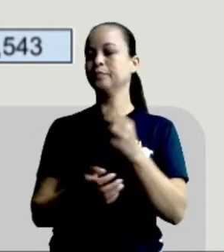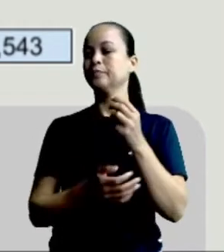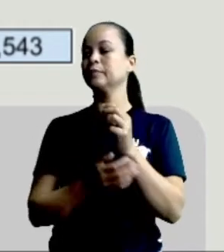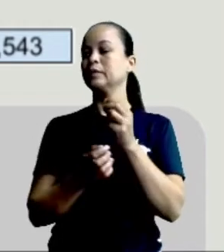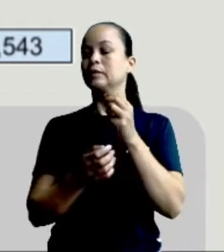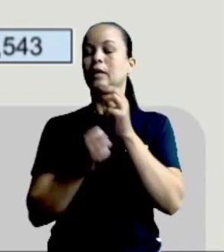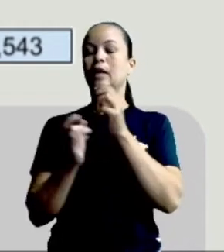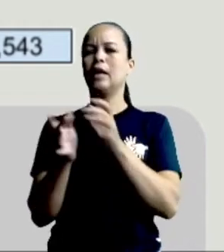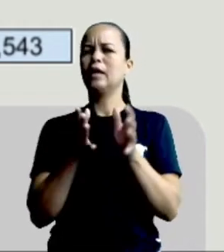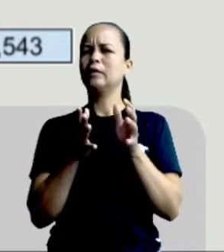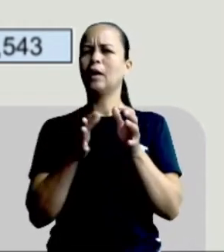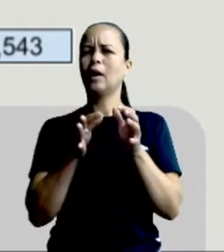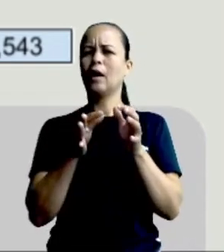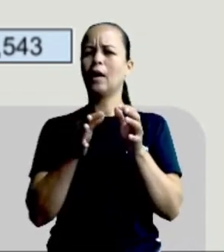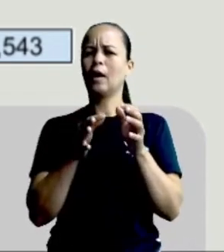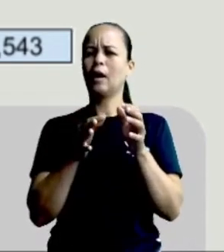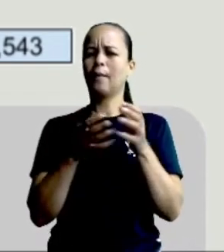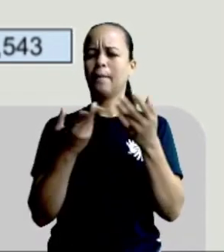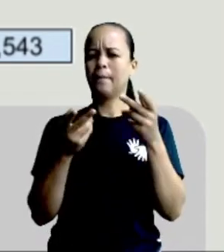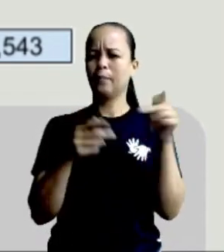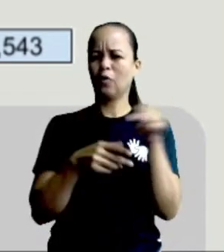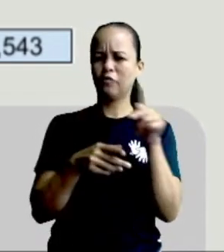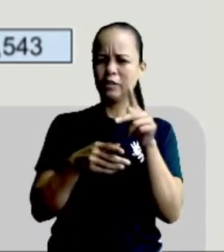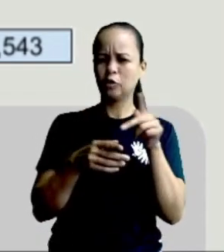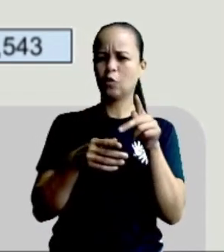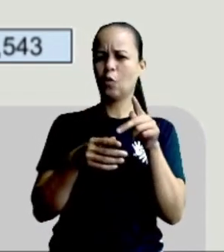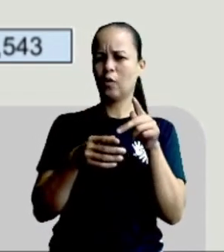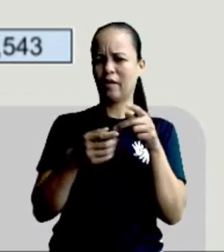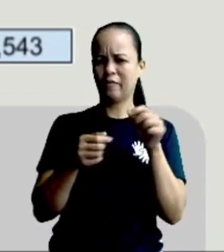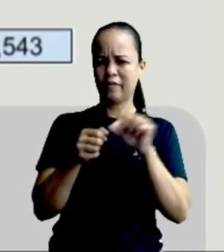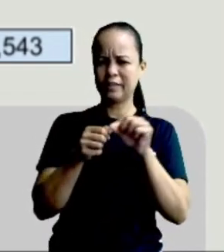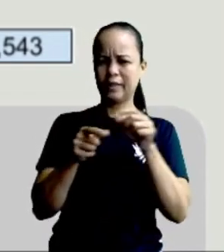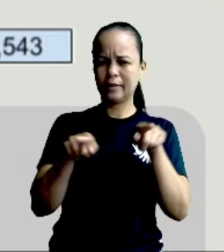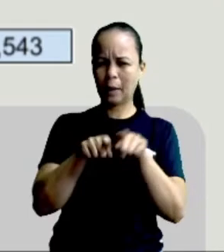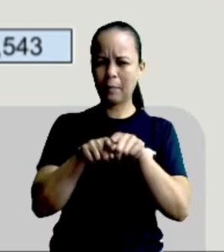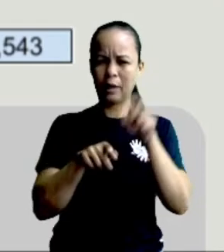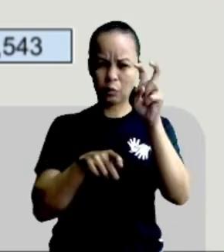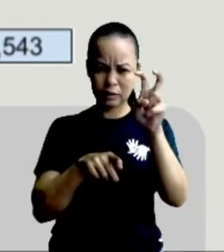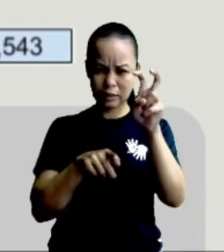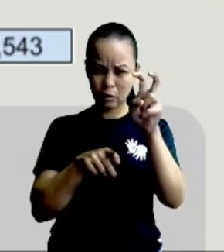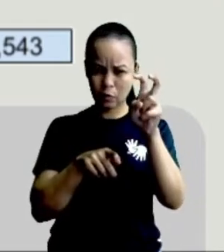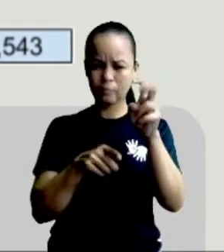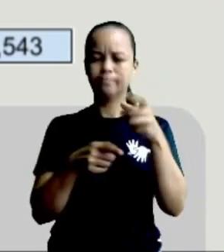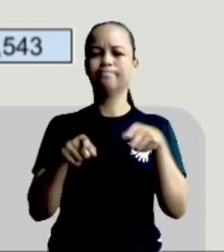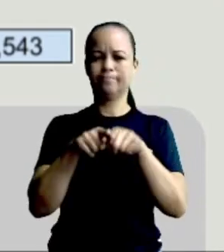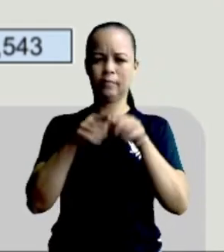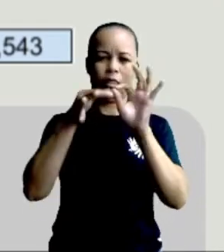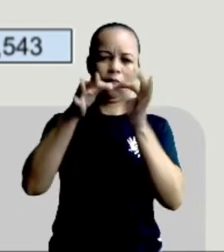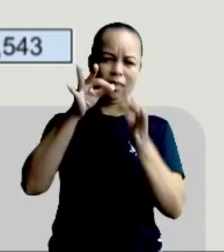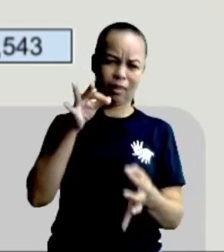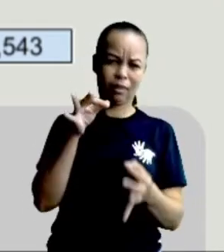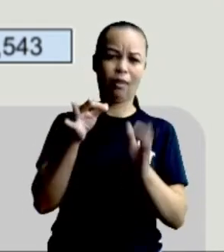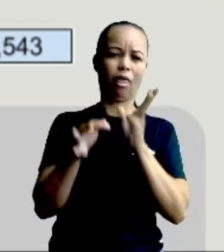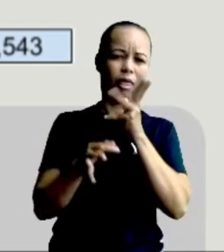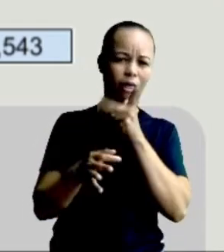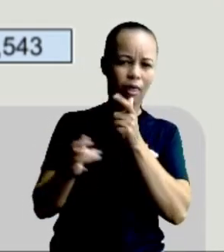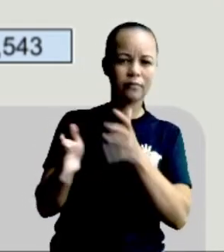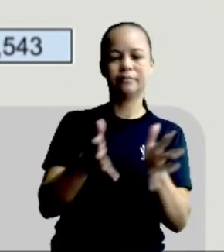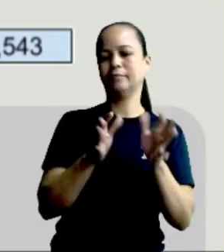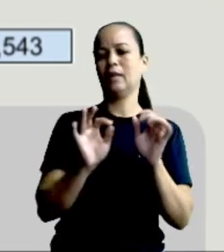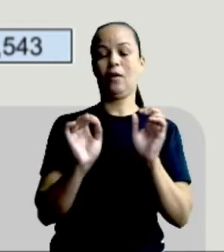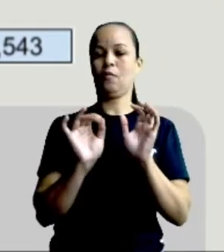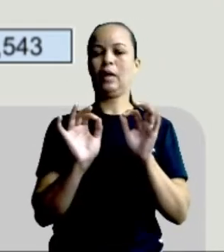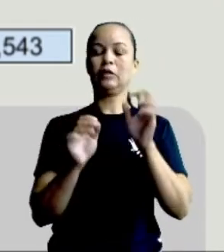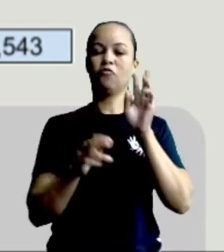muito longo, professora, mas já vem a forma mais rápida de ser feita, tá? Já. Mas eu preciso mostrar